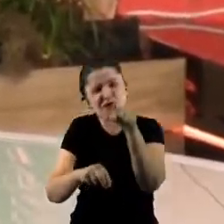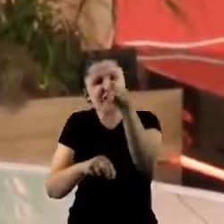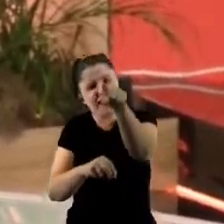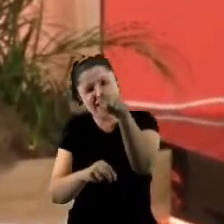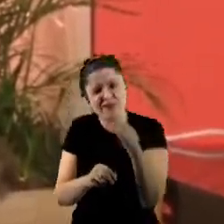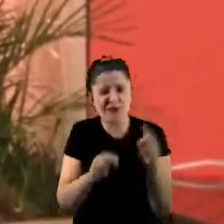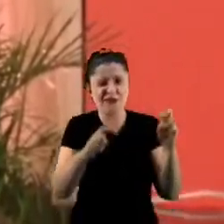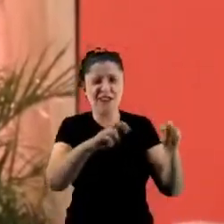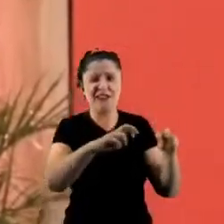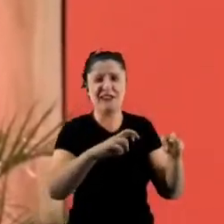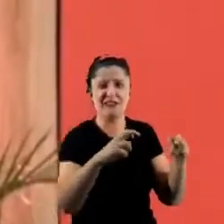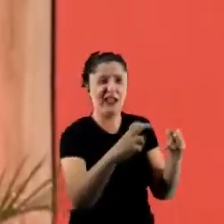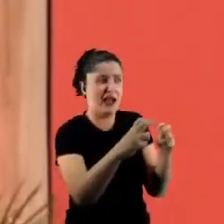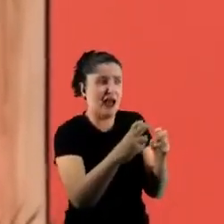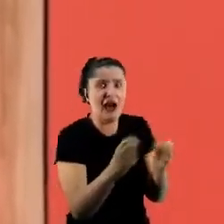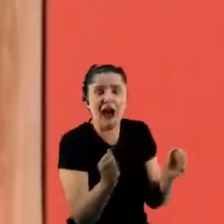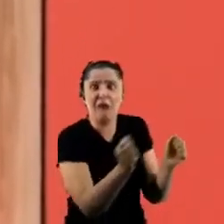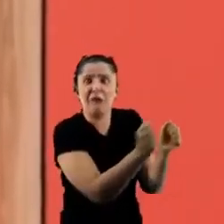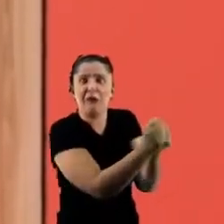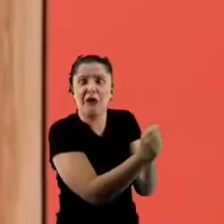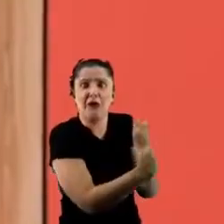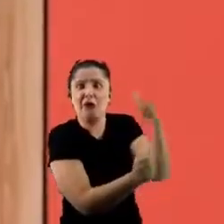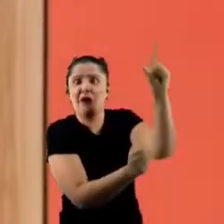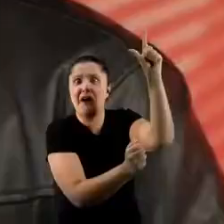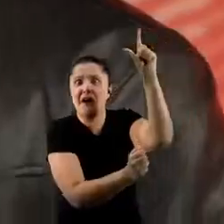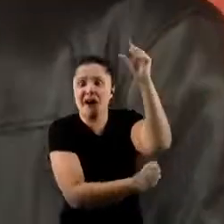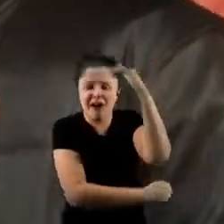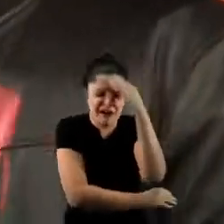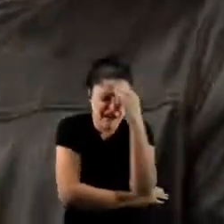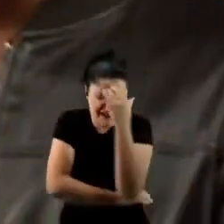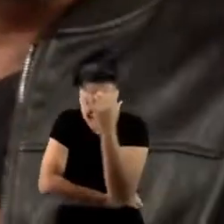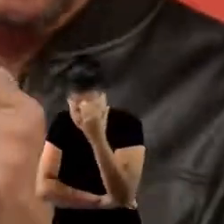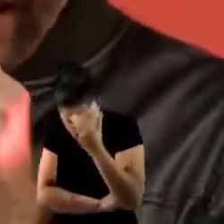Era você noutra mesa acompanhada.